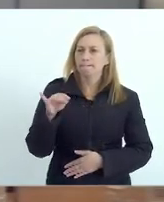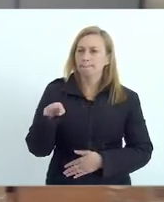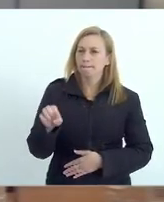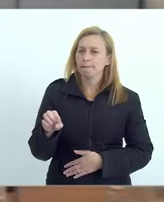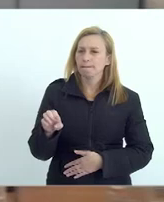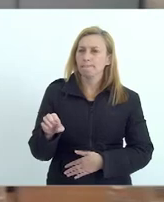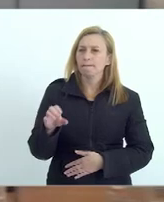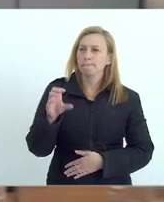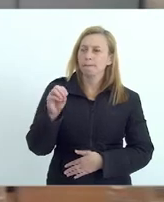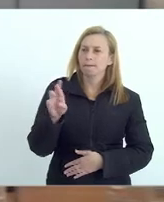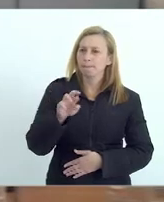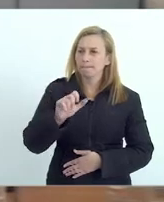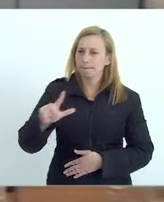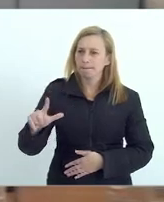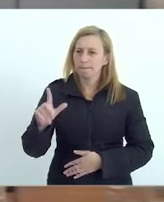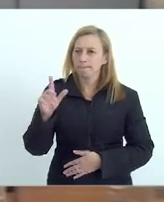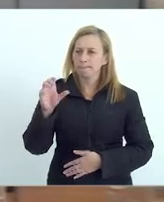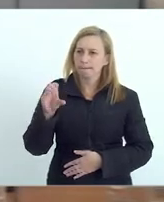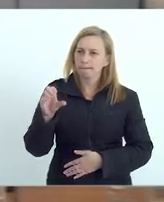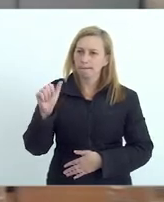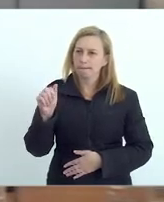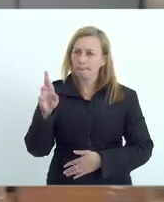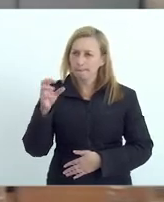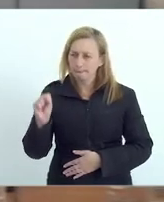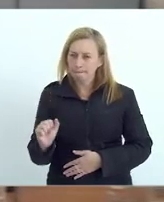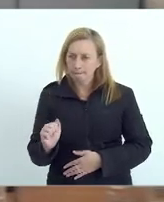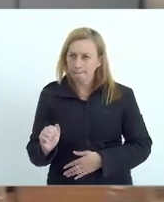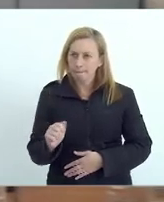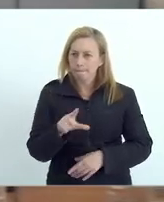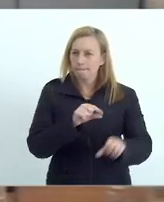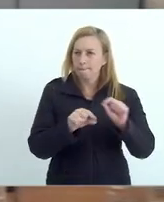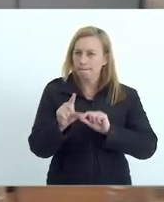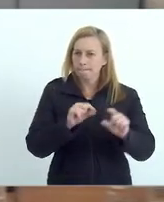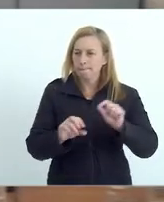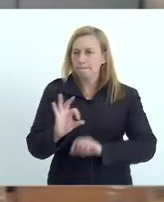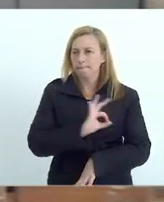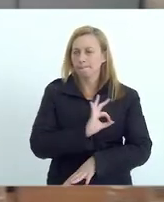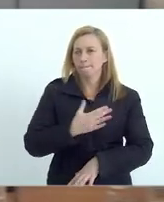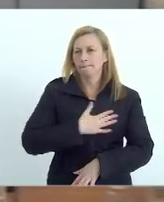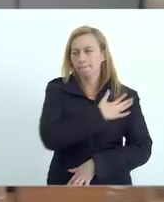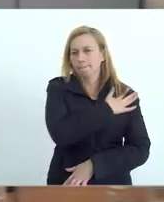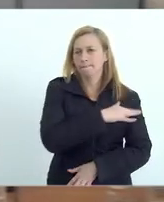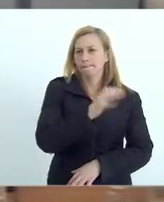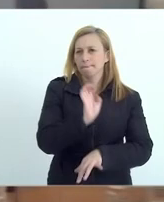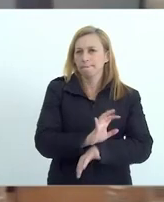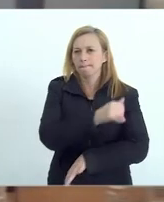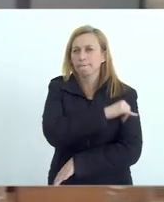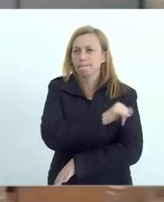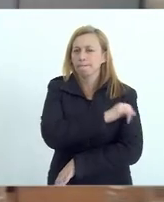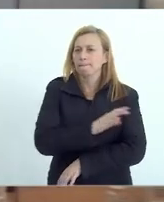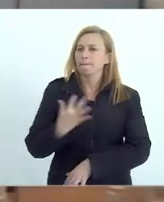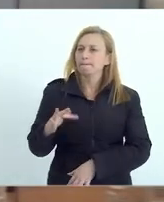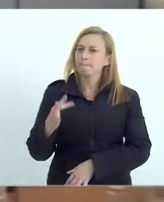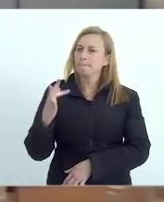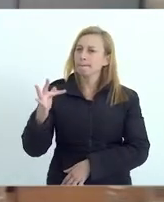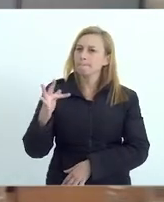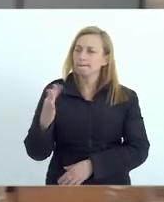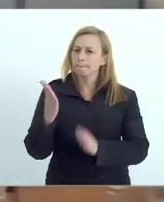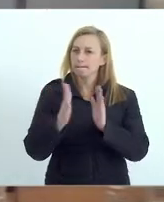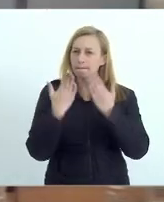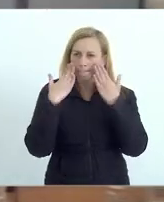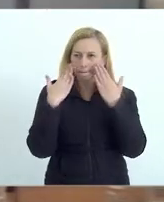Carla Martins que a diretora de recrutamento e seleção de pessoal da Polícia Militar do Estado do Rio de Janeiro fazer uma breve